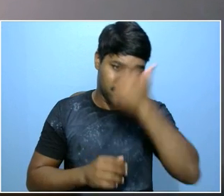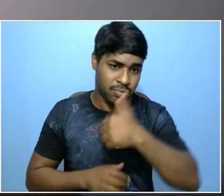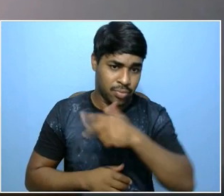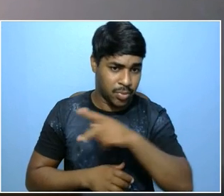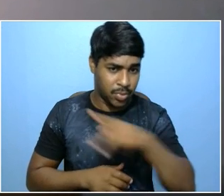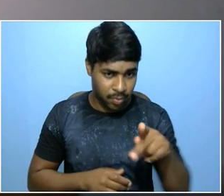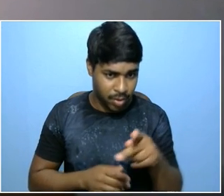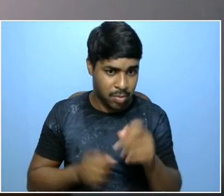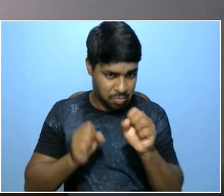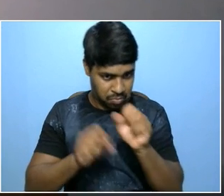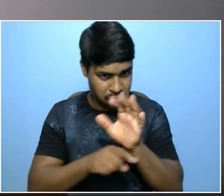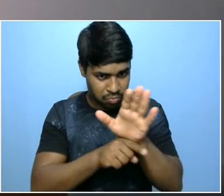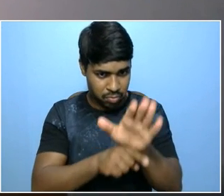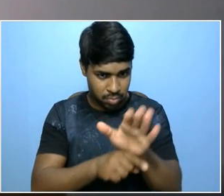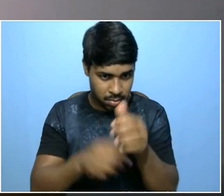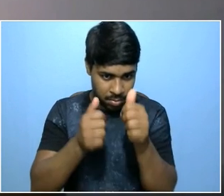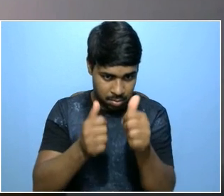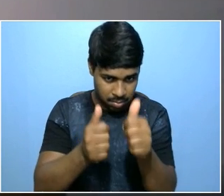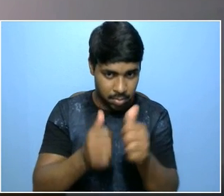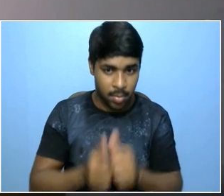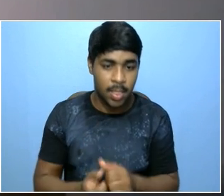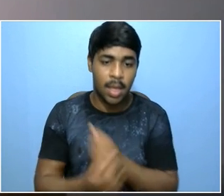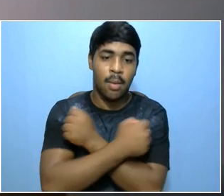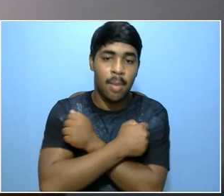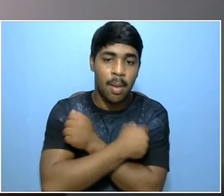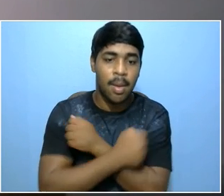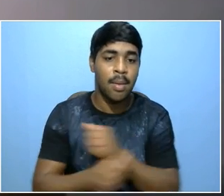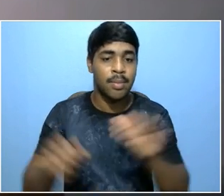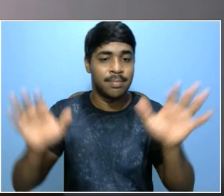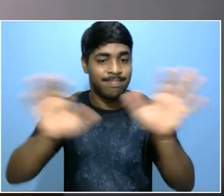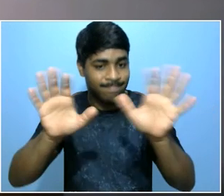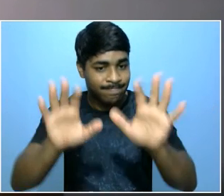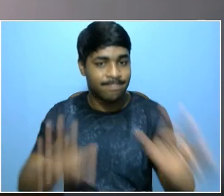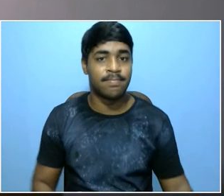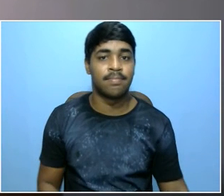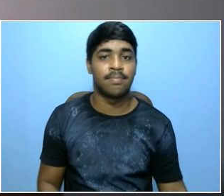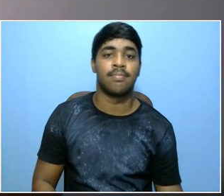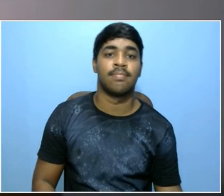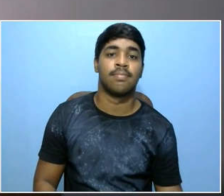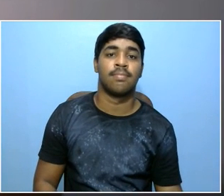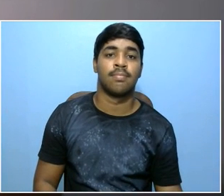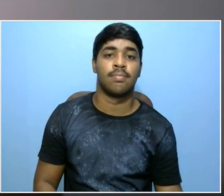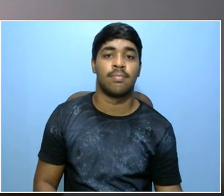para ajudar, certo? Um abraço para todos, tudo de bom para vocês, gente. Tchau, tchau.